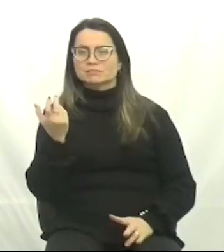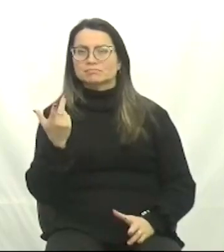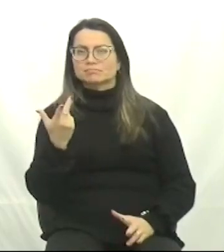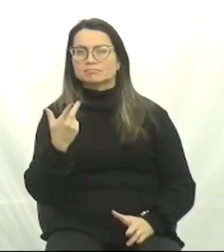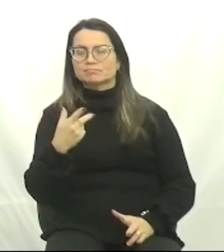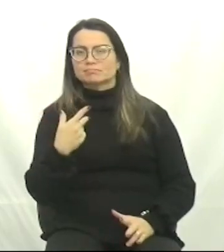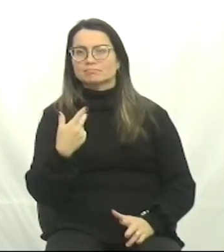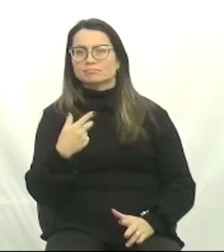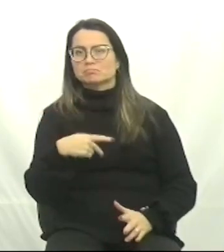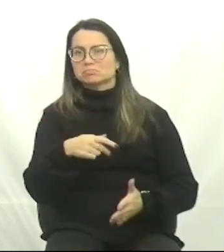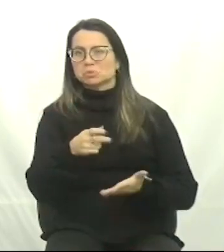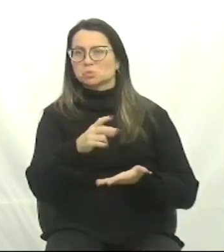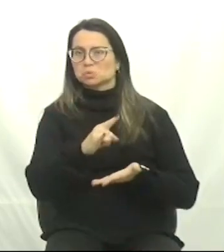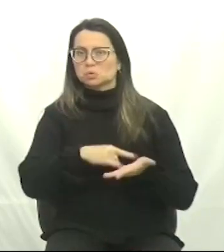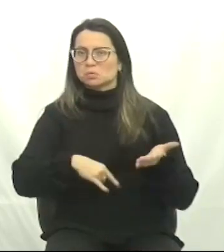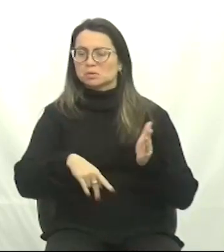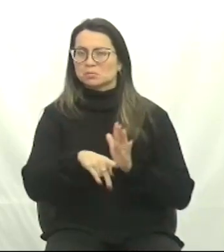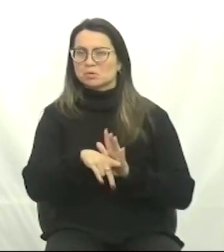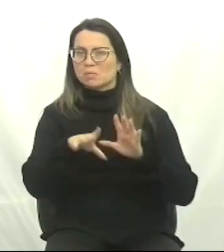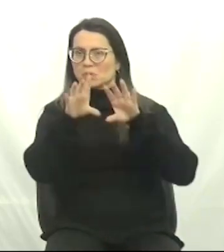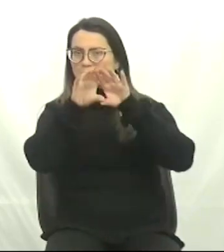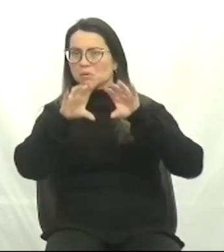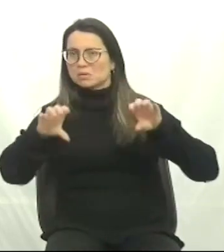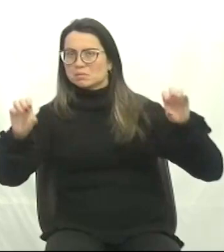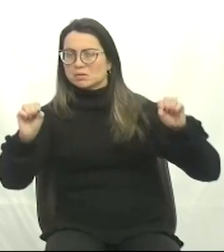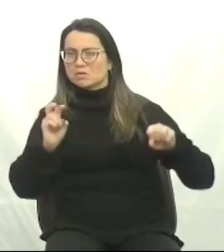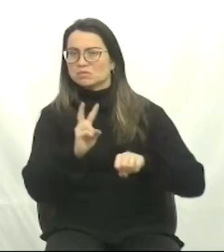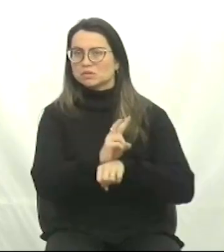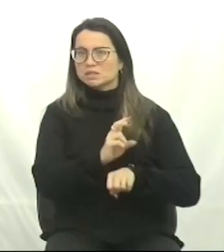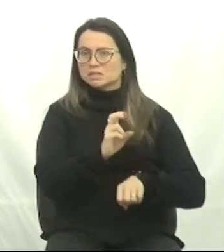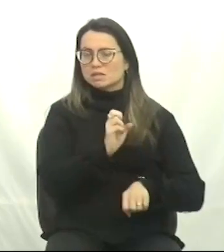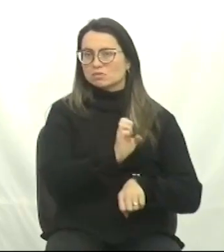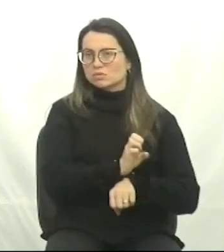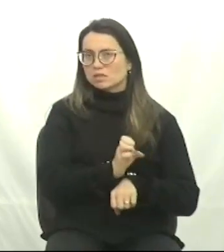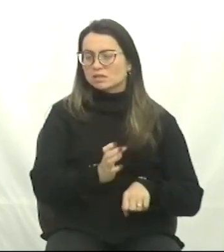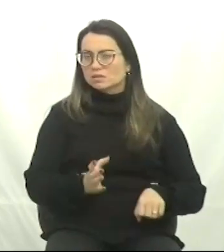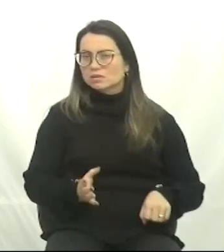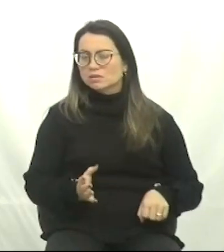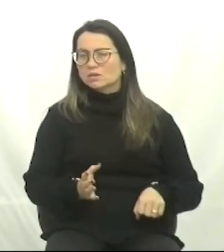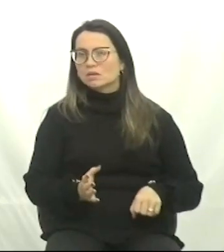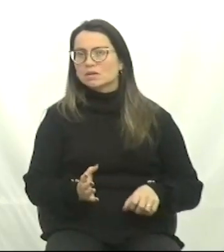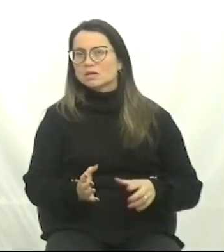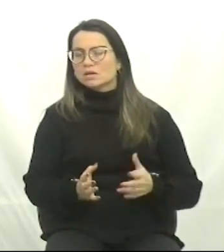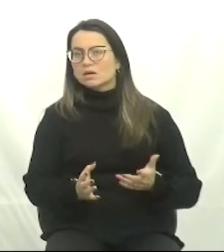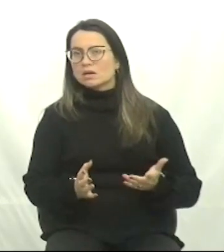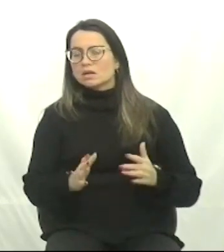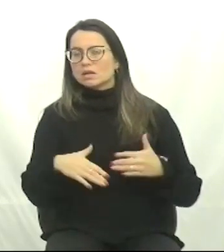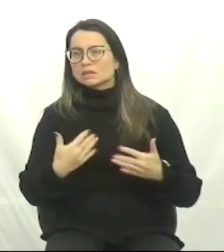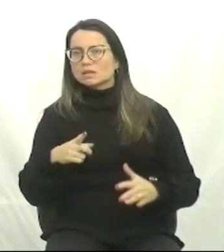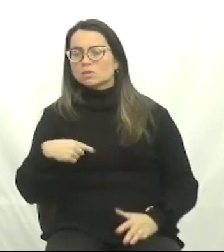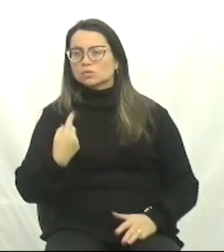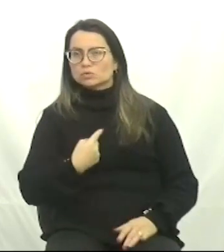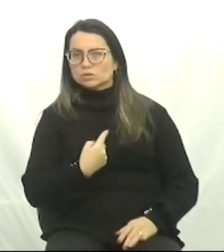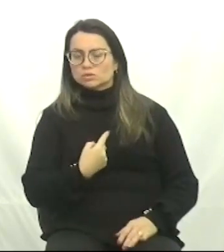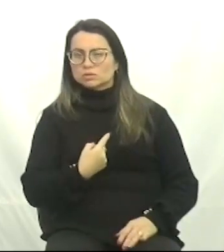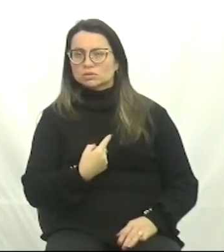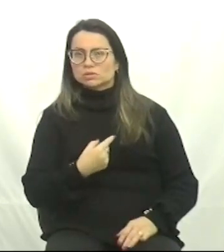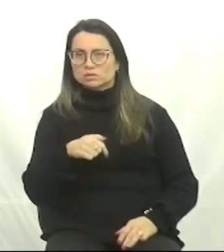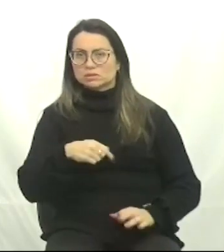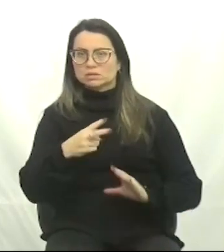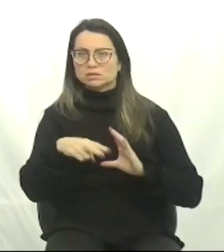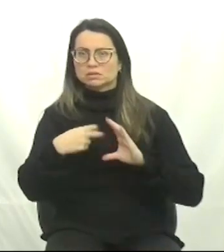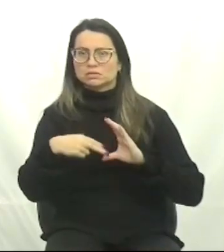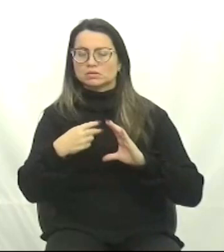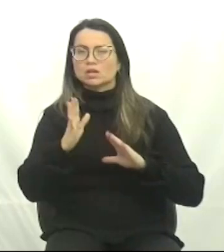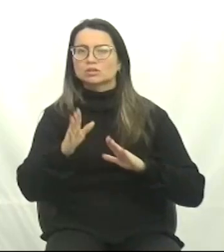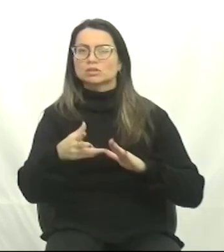Contas. Tem outras contradições, mas eu acho que dá para superar. A nossa Câmara já se manifestou pela manutenção